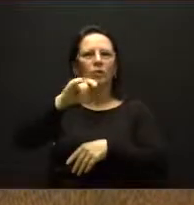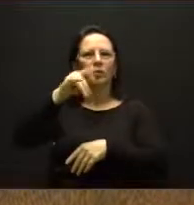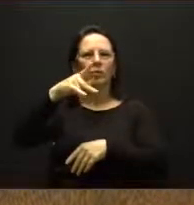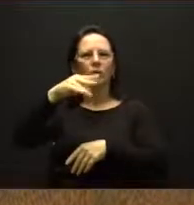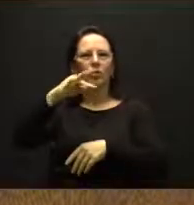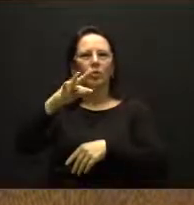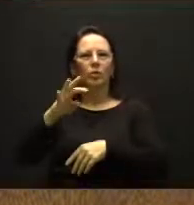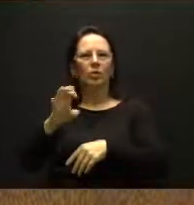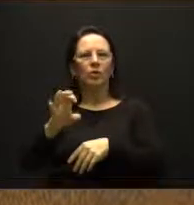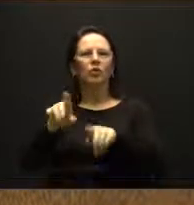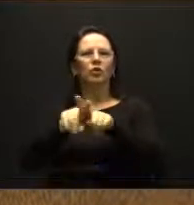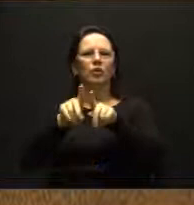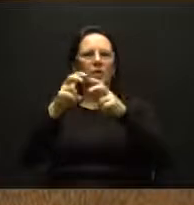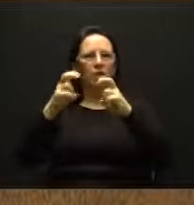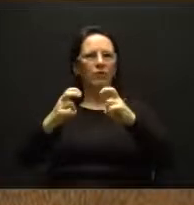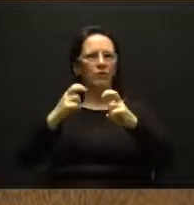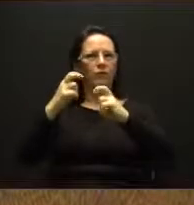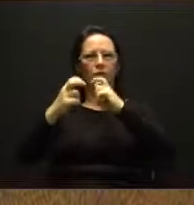existente